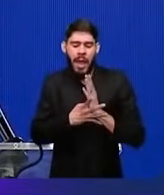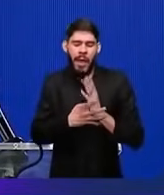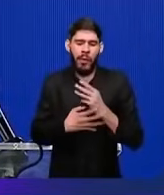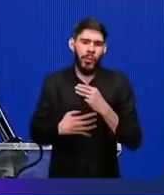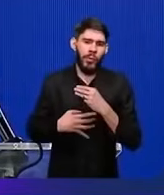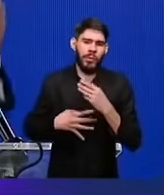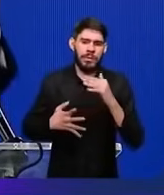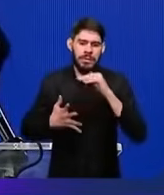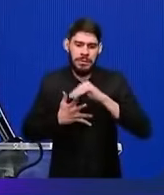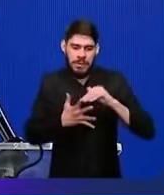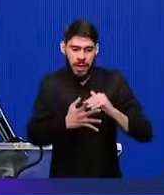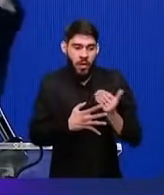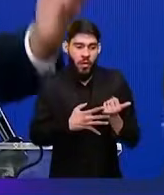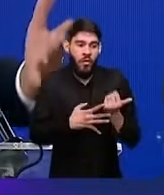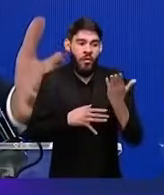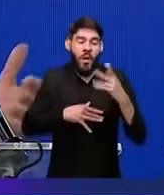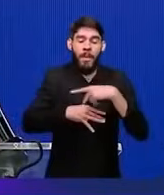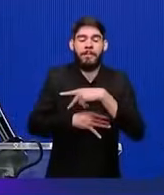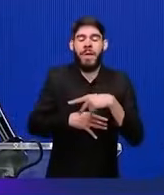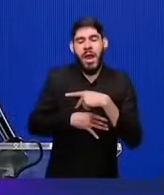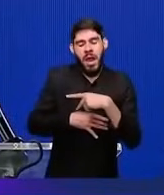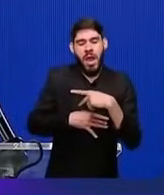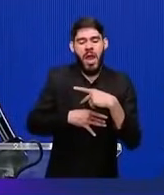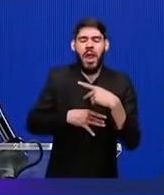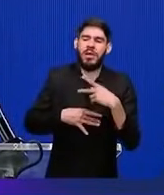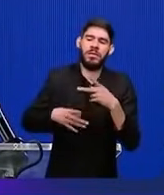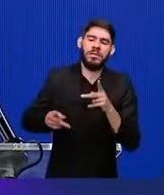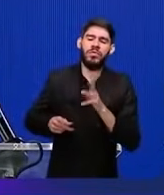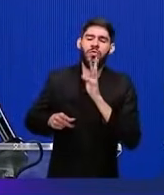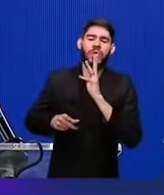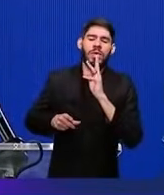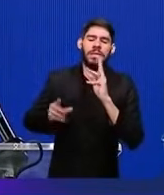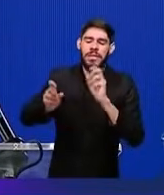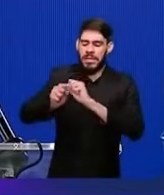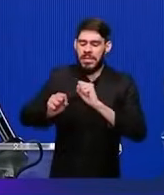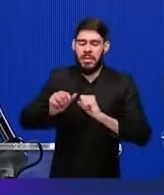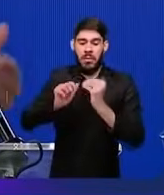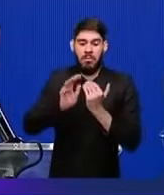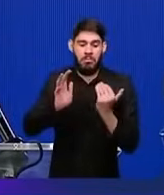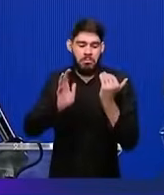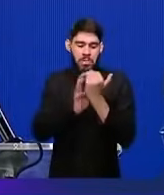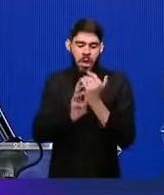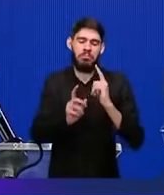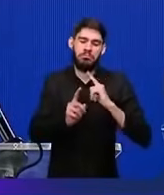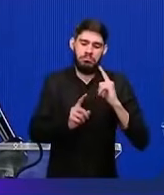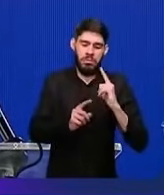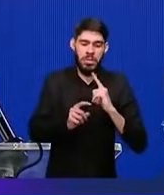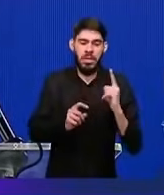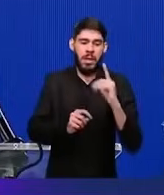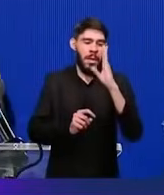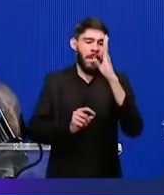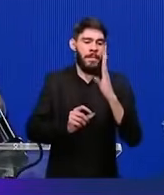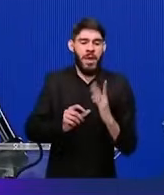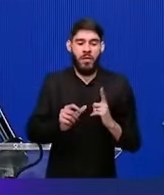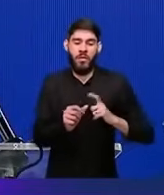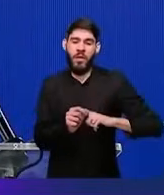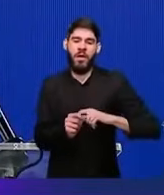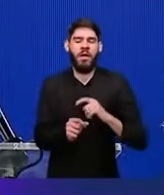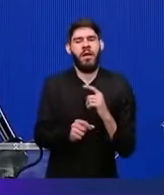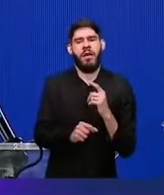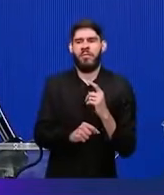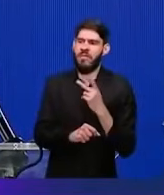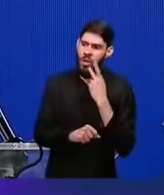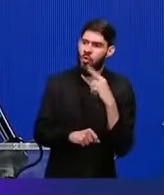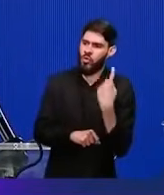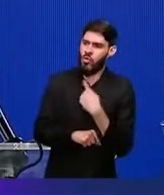Canadá visitar o que tem de mais avançado em termos de sistema operacional e voltaram ao Brasil e disseram, o nosso vai ser